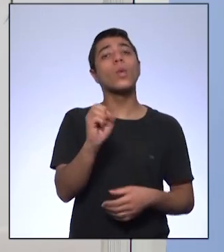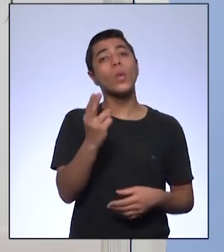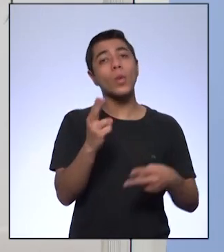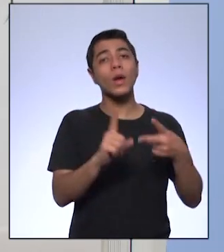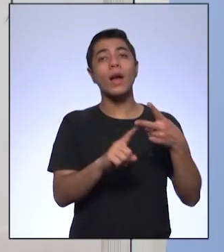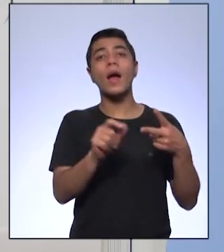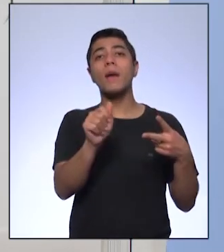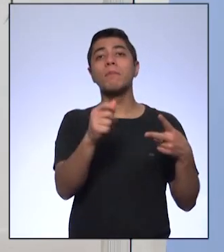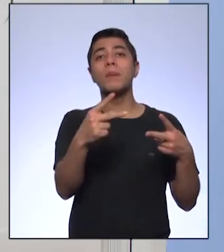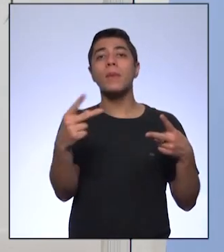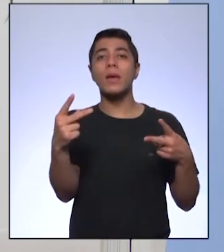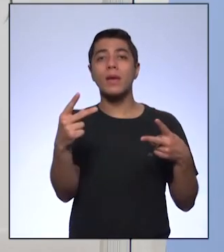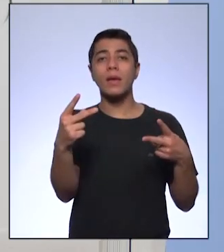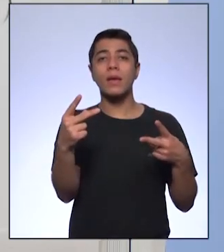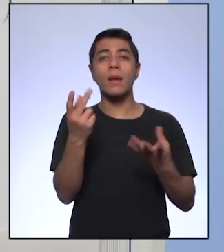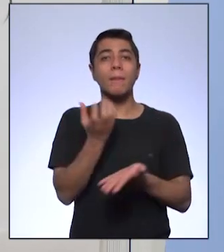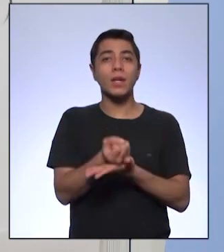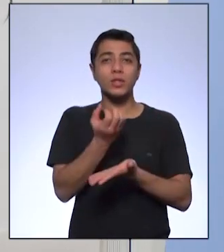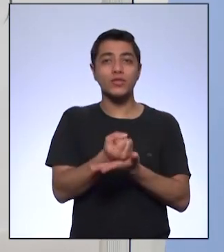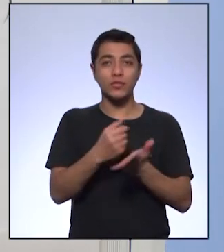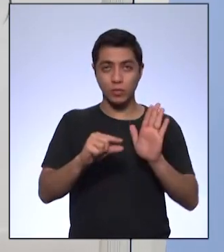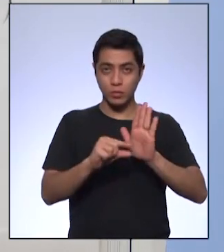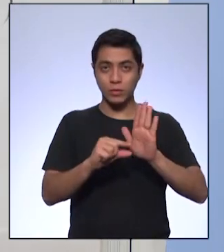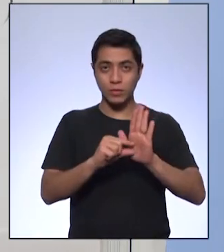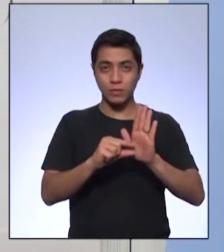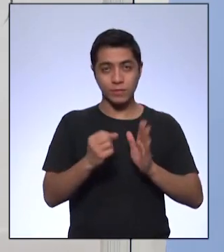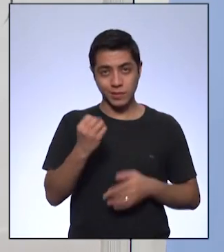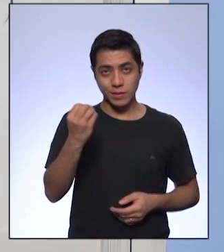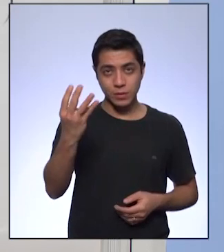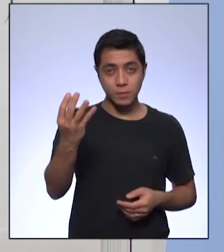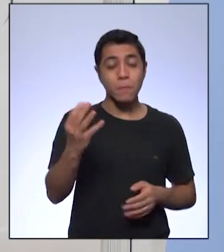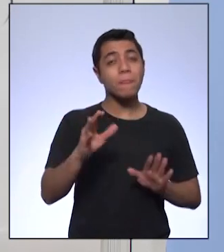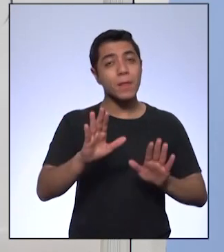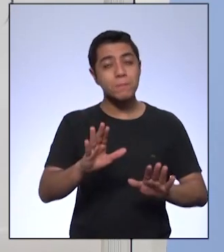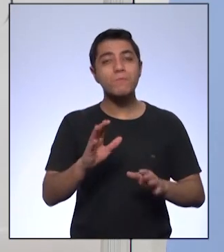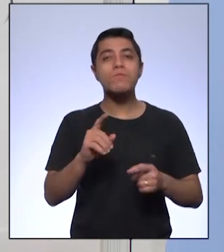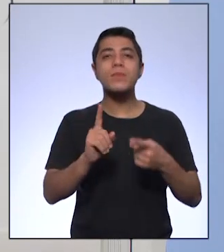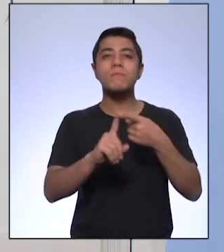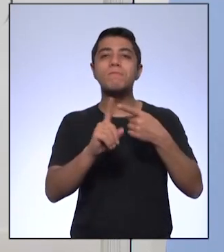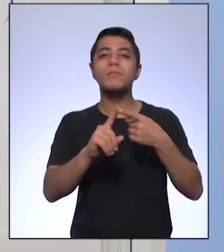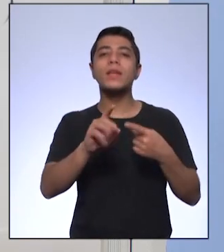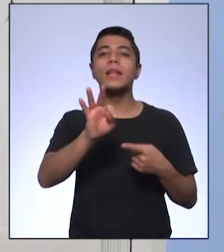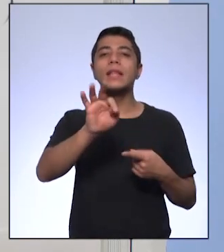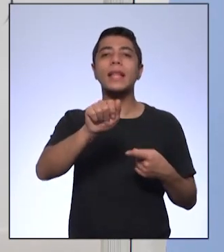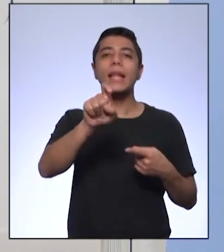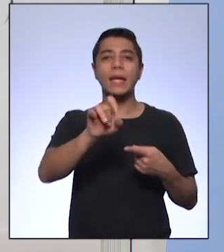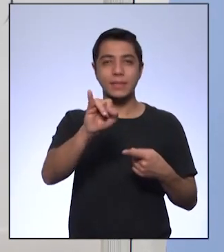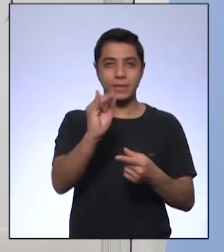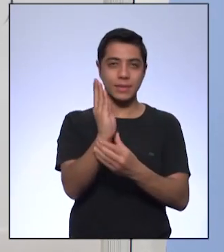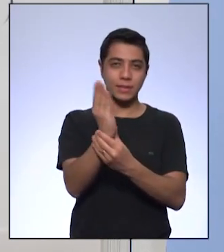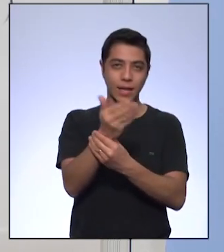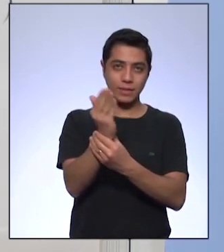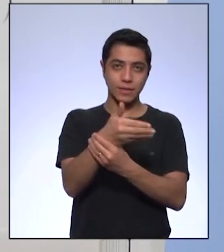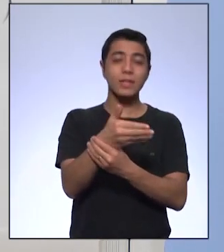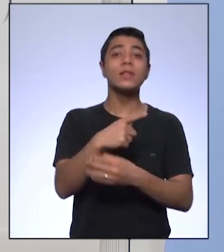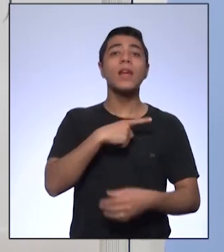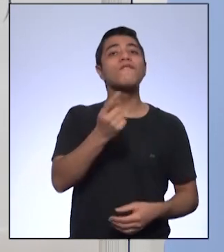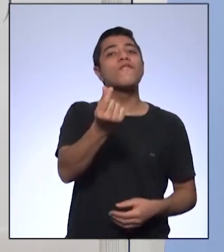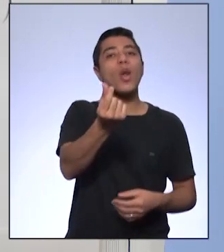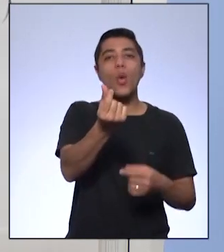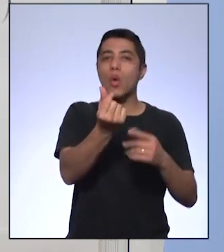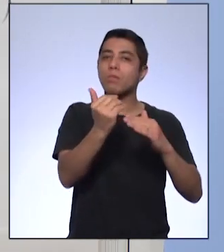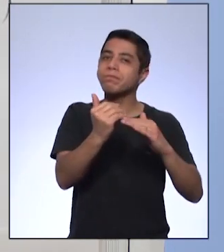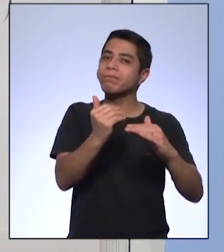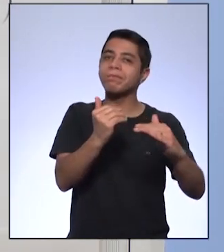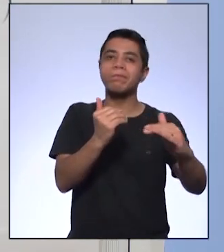aplicativo. Aqui na questão do táxi, a gente tem um valor fixo que a gente chama de bandeirada, bastante comum. E junto